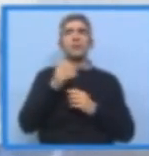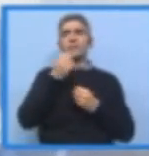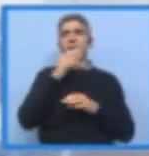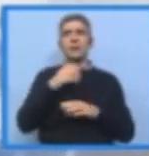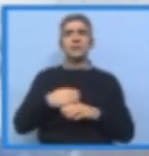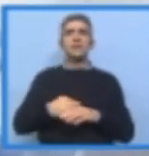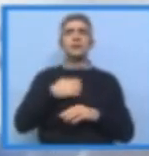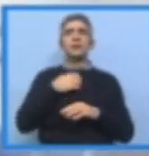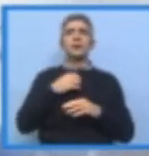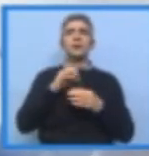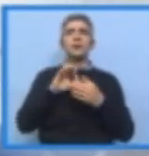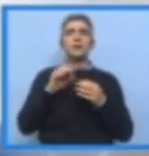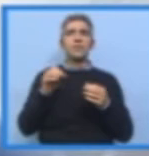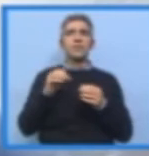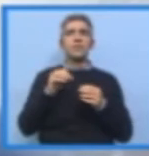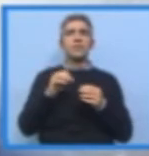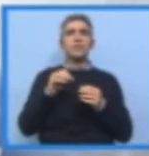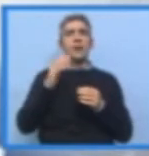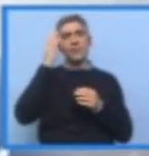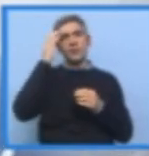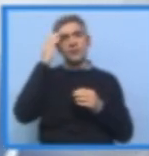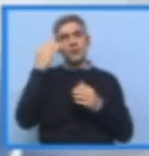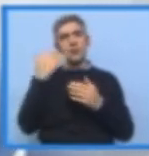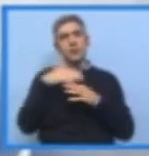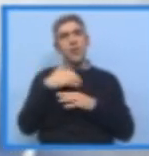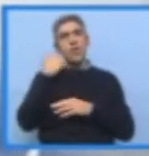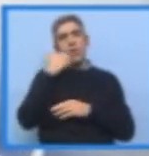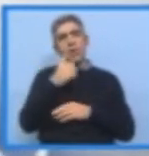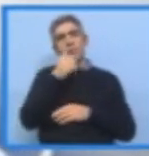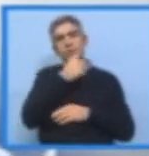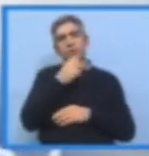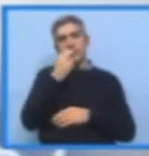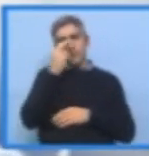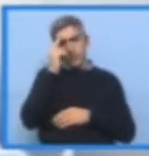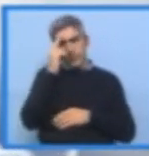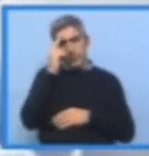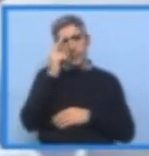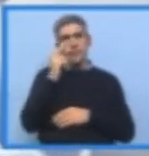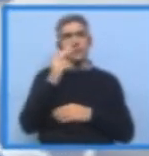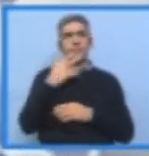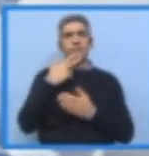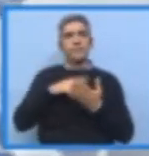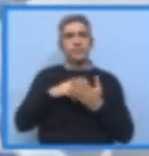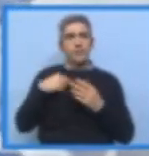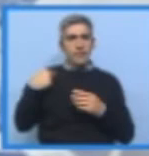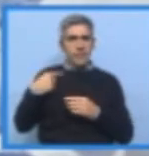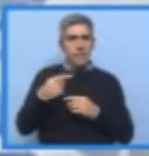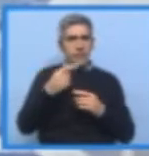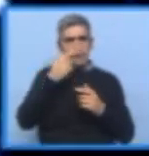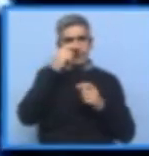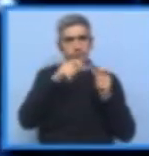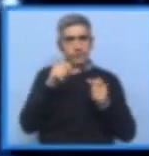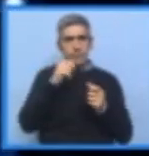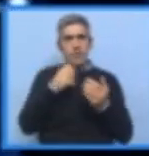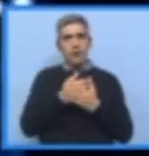bocadinho o sentido ou a capacidade de integrar a dor e o sofrimento na realidade cotidiana das pessoas. A